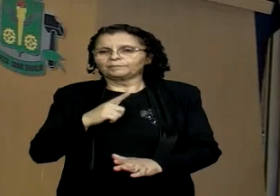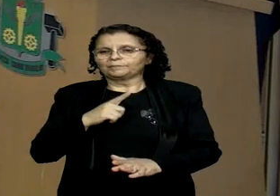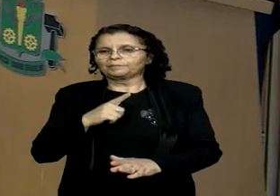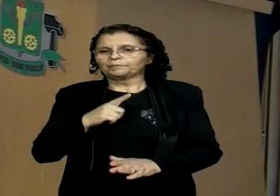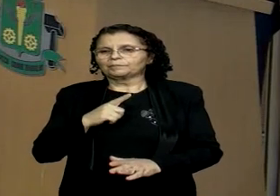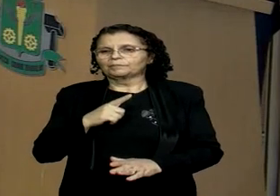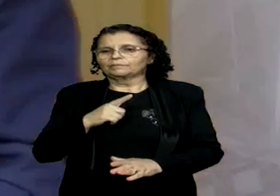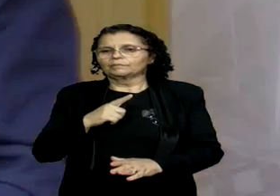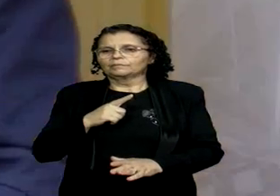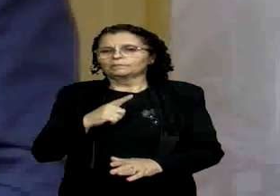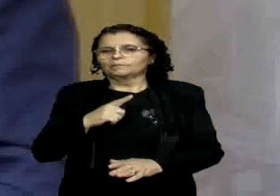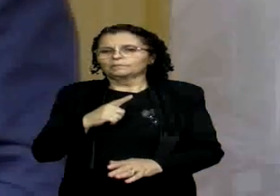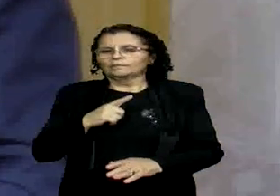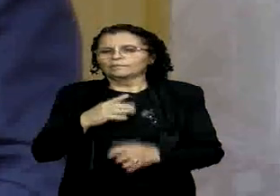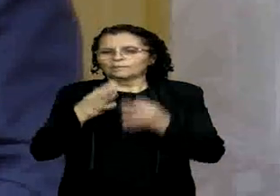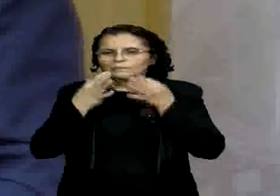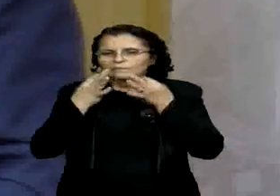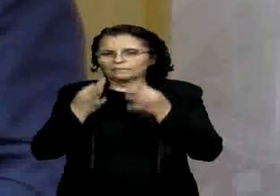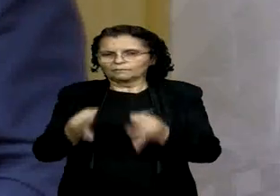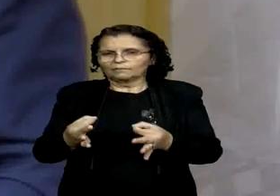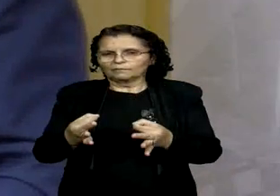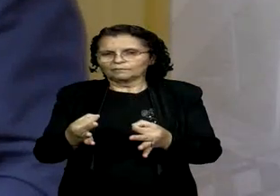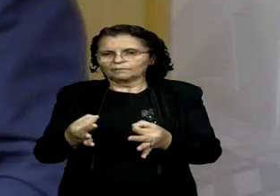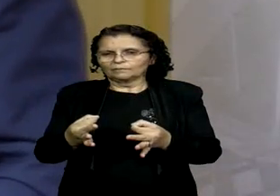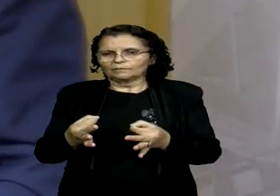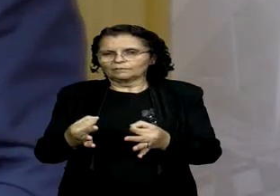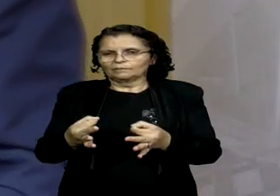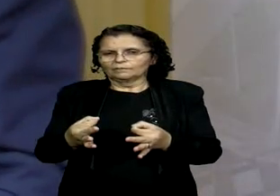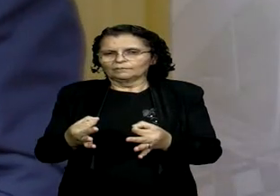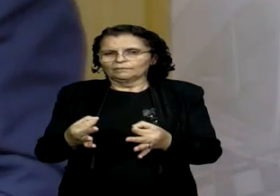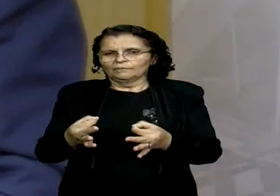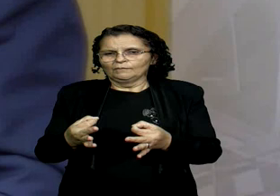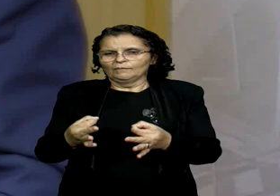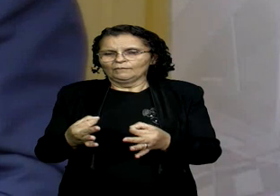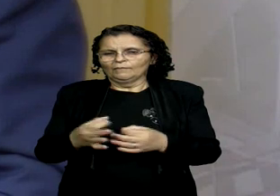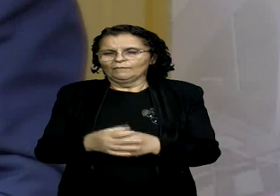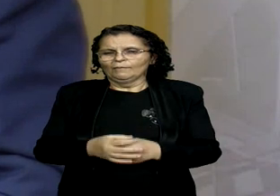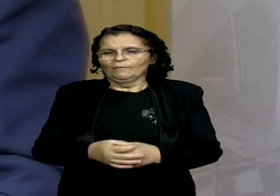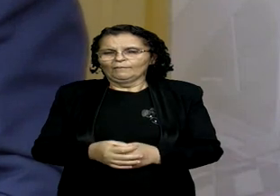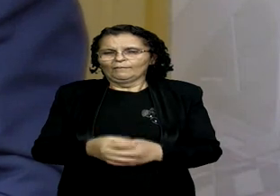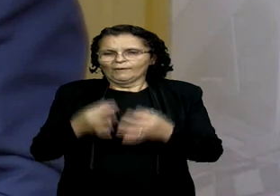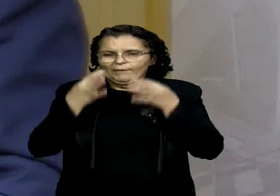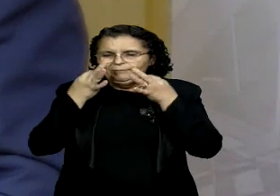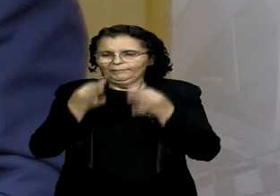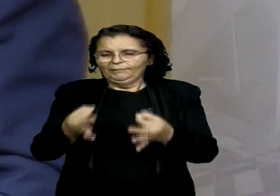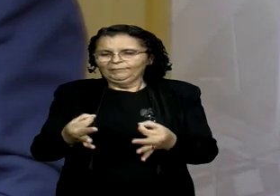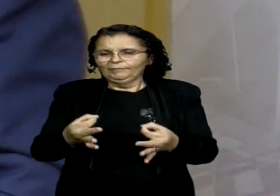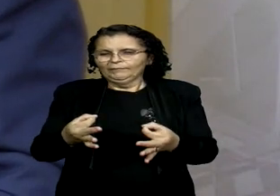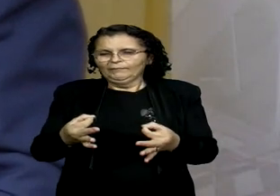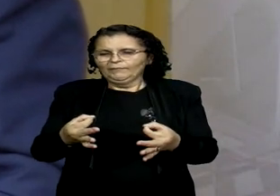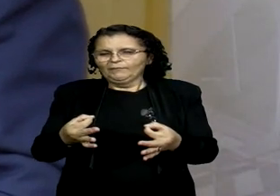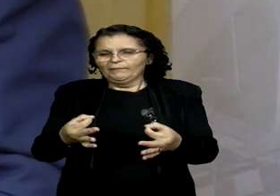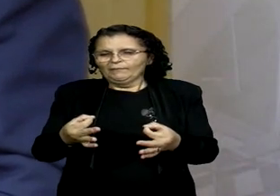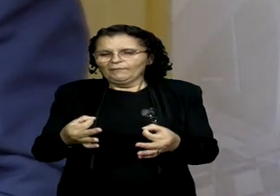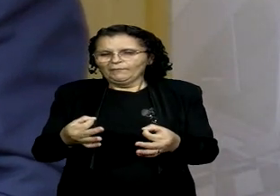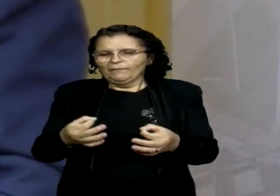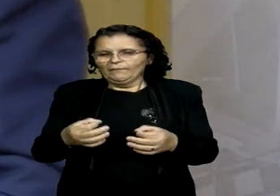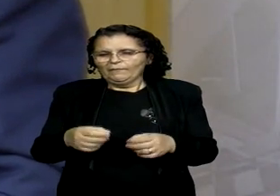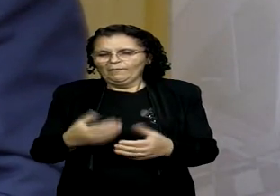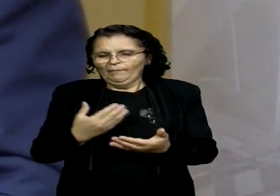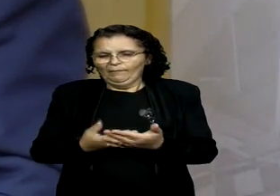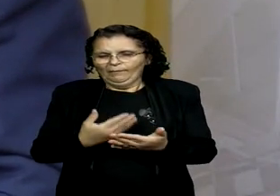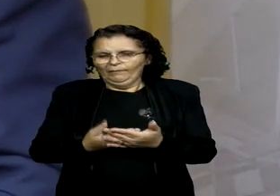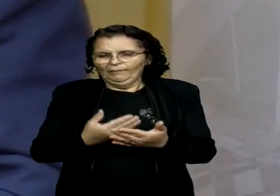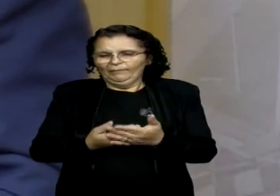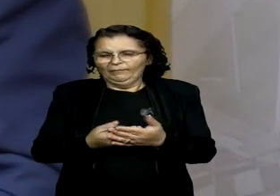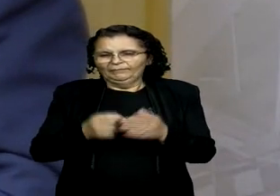uma atenção maior, finalizando aqui, senhor presidente, uma atenção maior para que estude